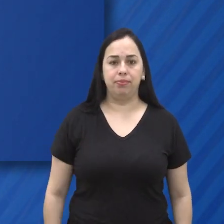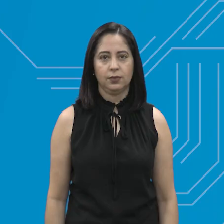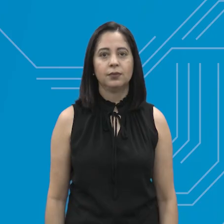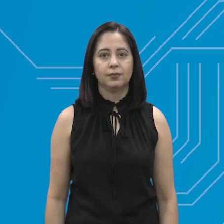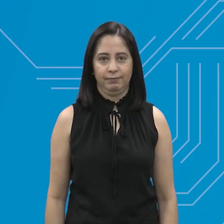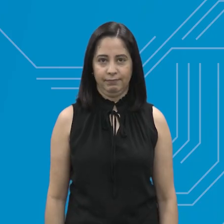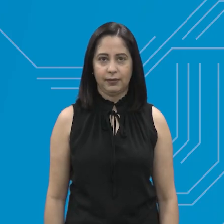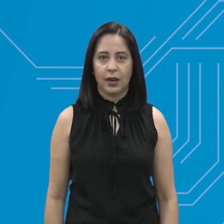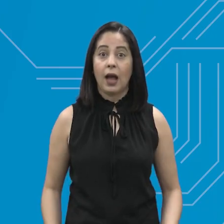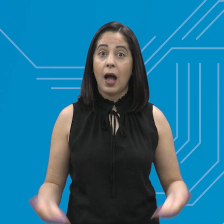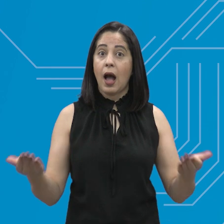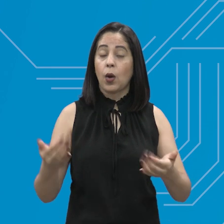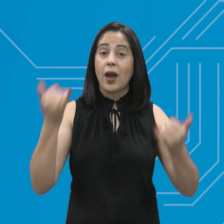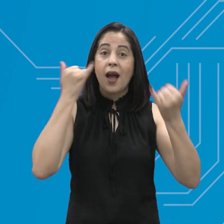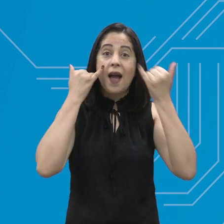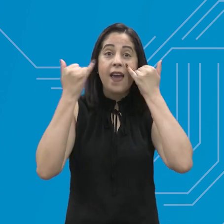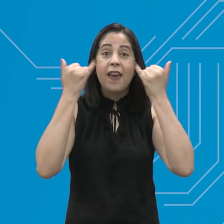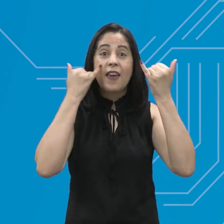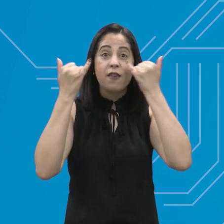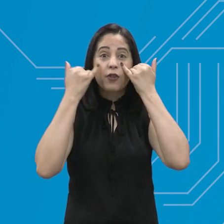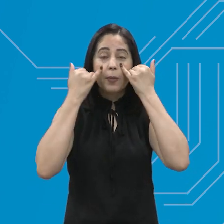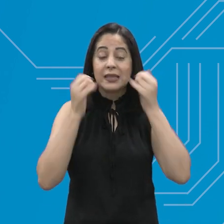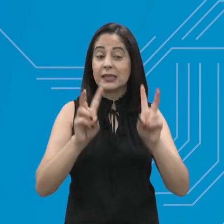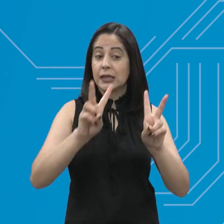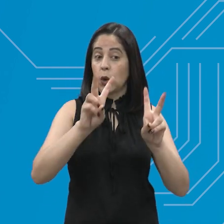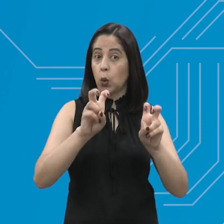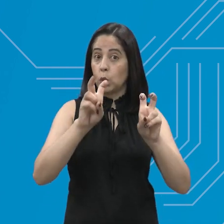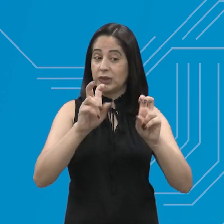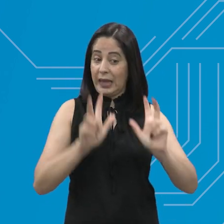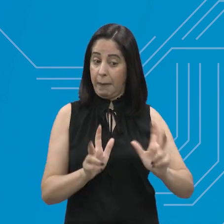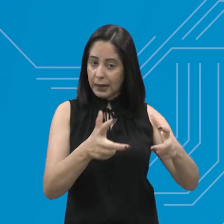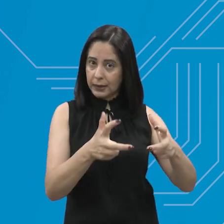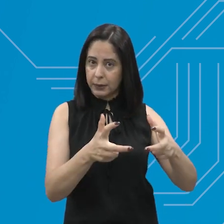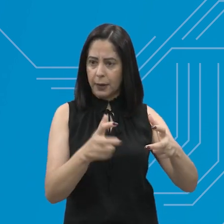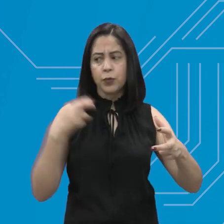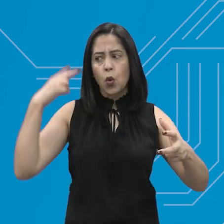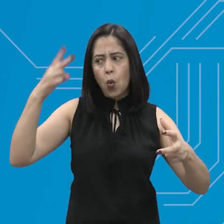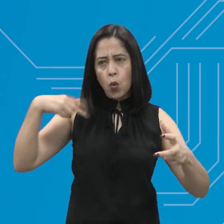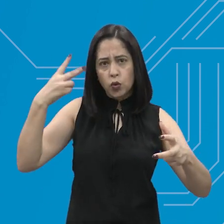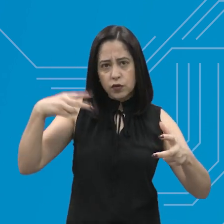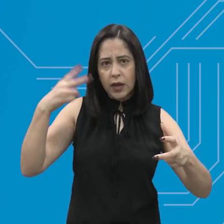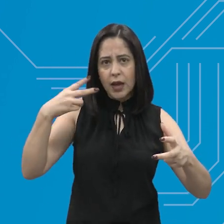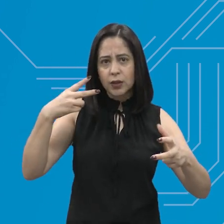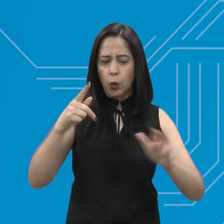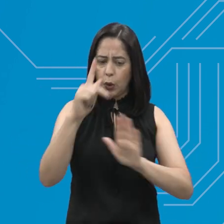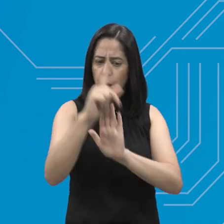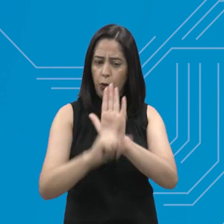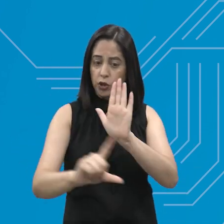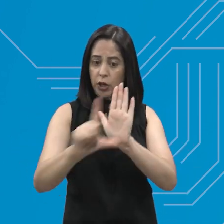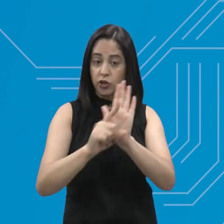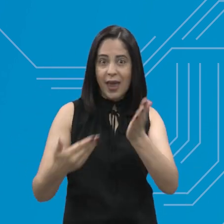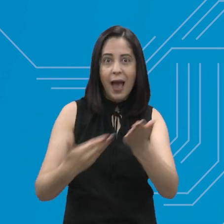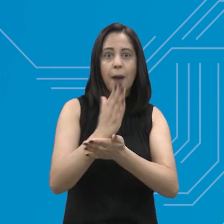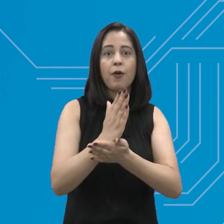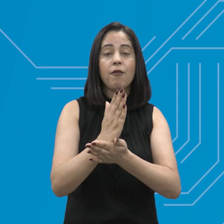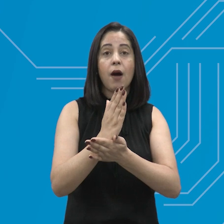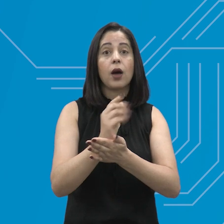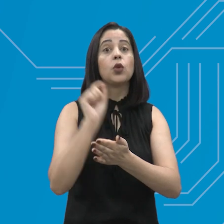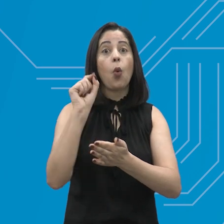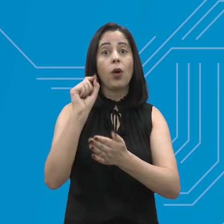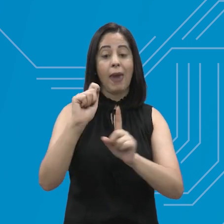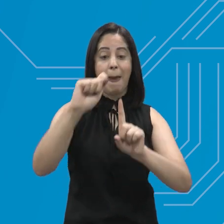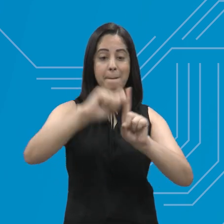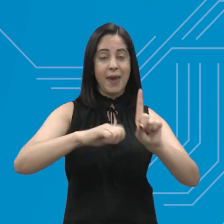vivo. A gente segue com informação sobre a Câmara. Os vereadores aprovaram um projeto de lei que institui o